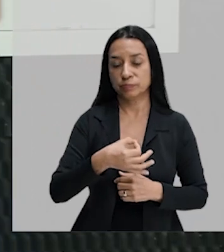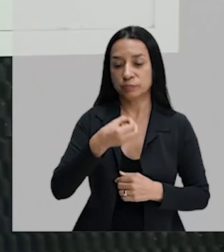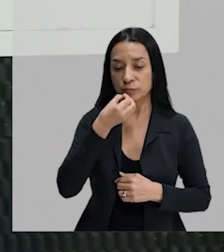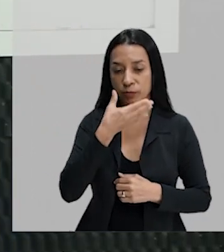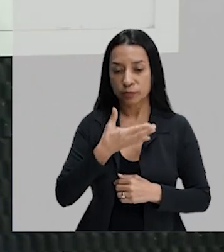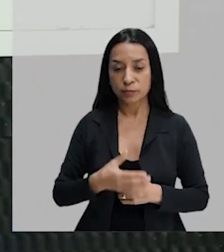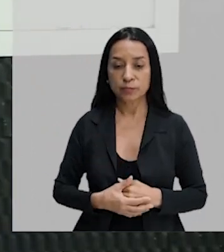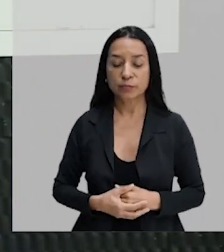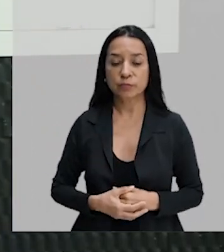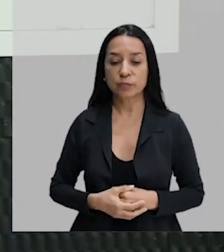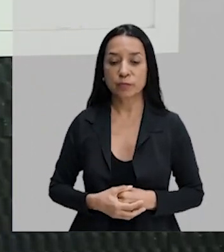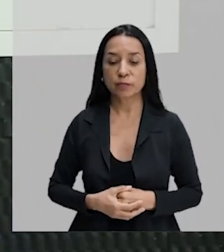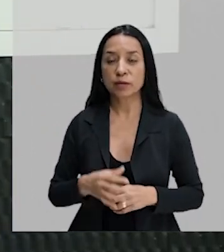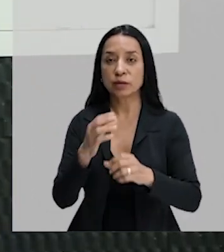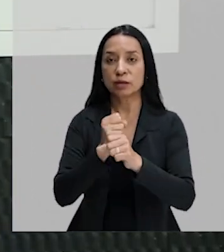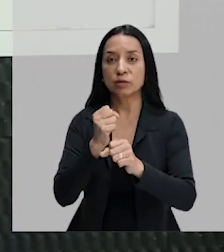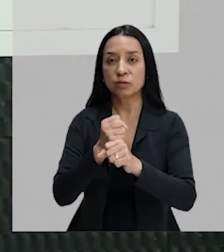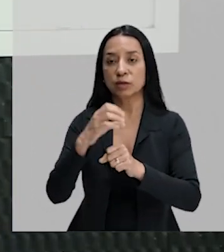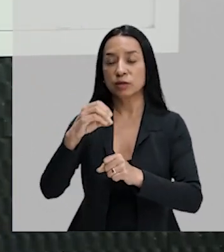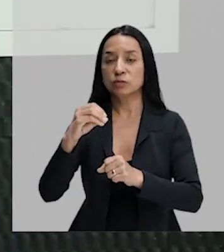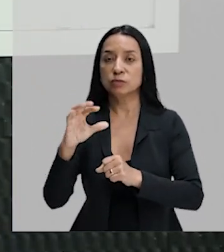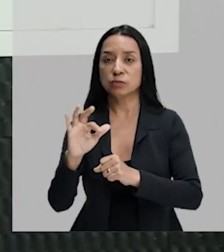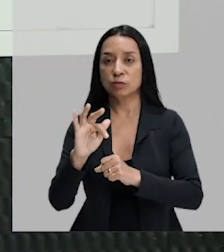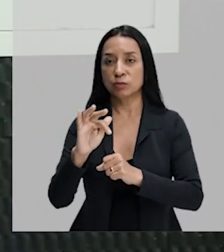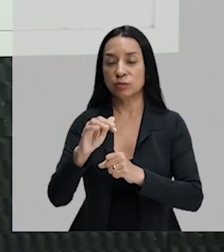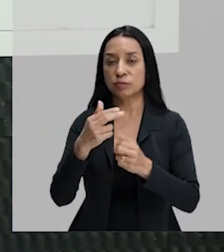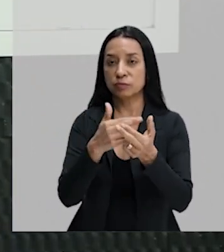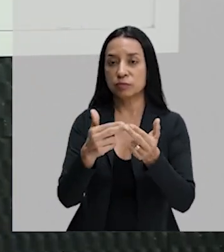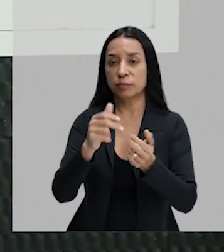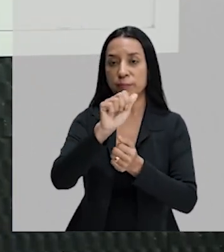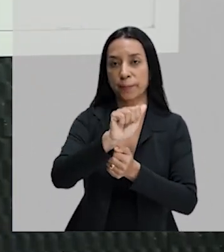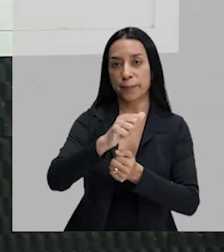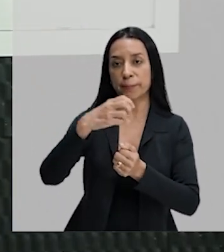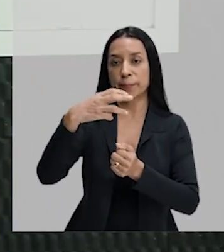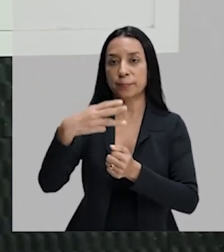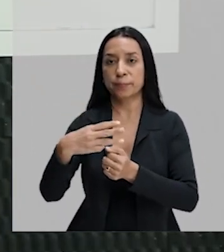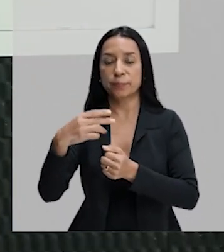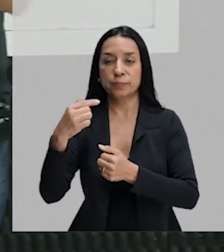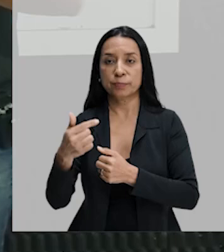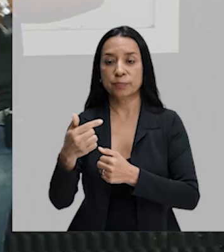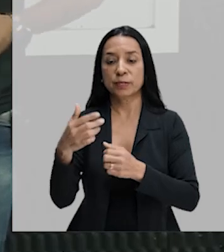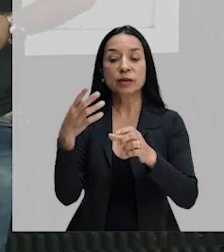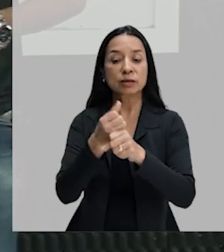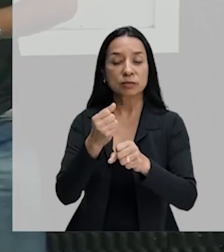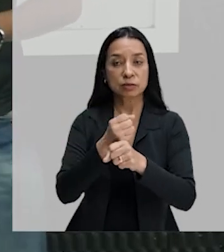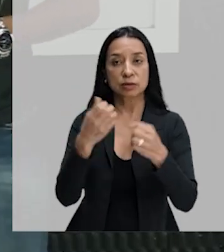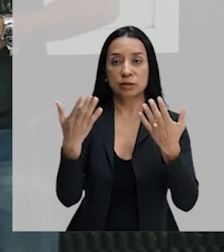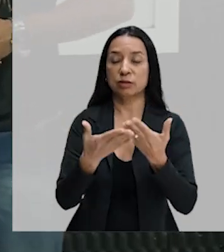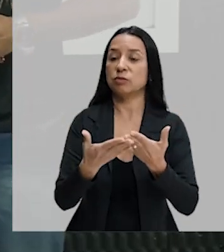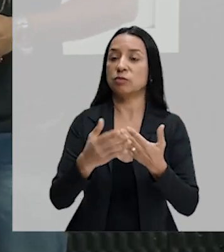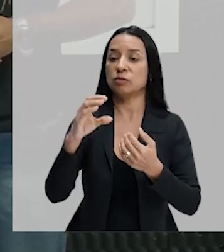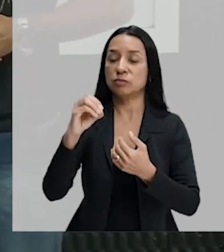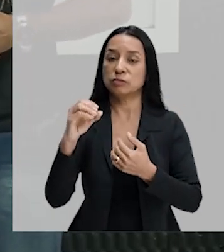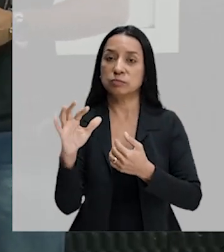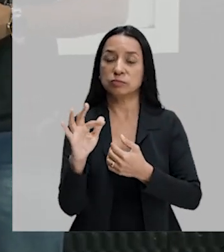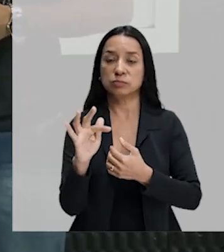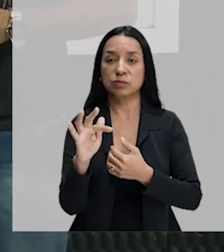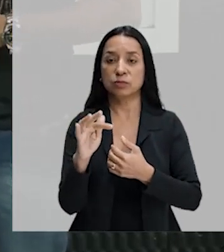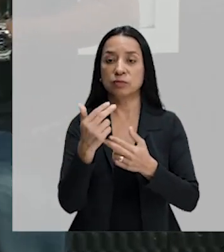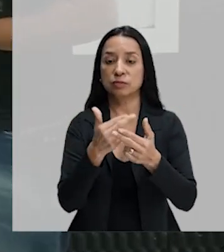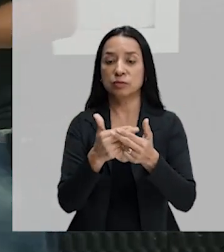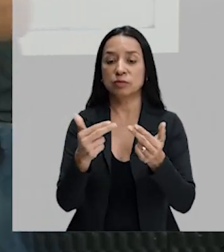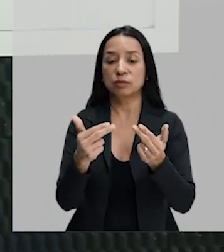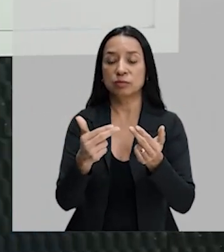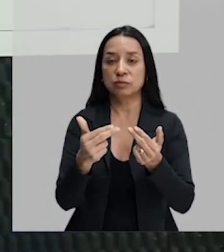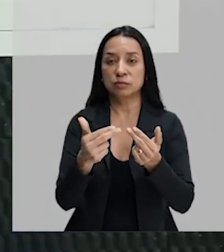calculado com o fator do elemento a32 certo vamos calcular agora o cofator do